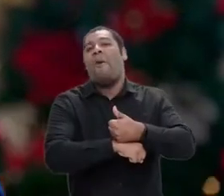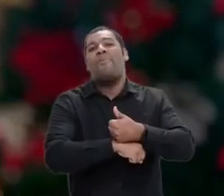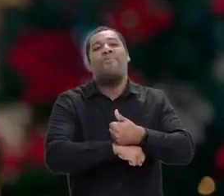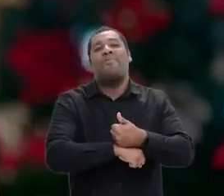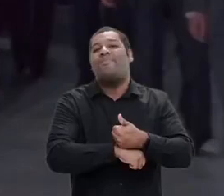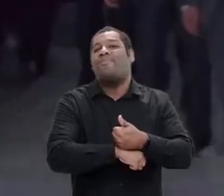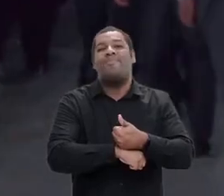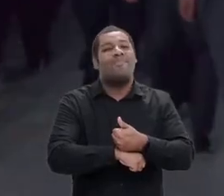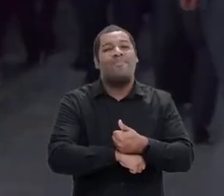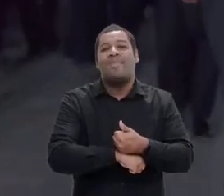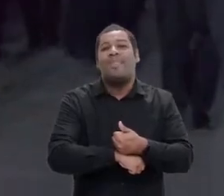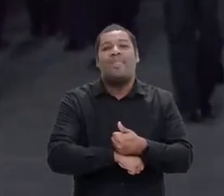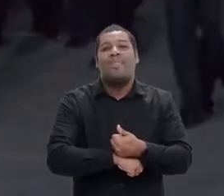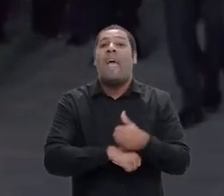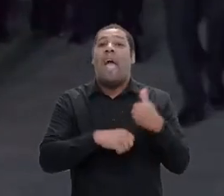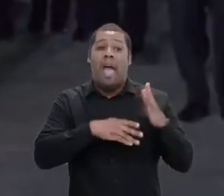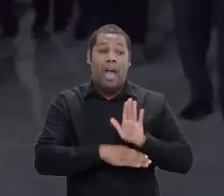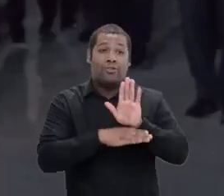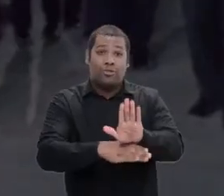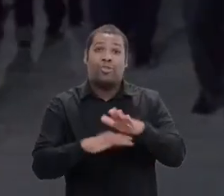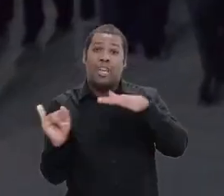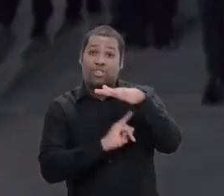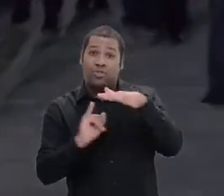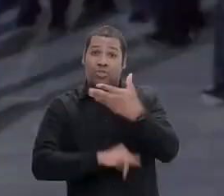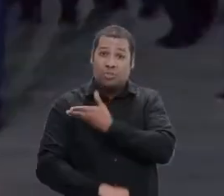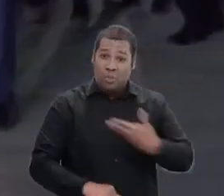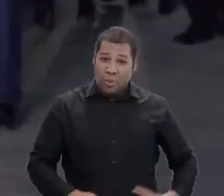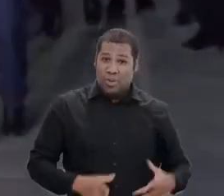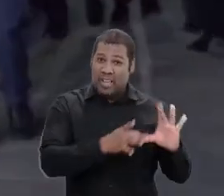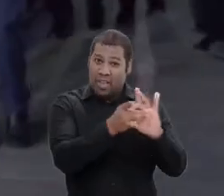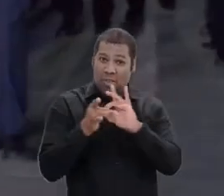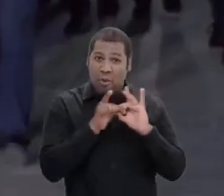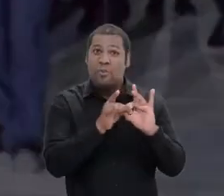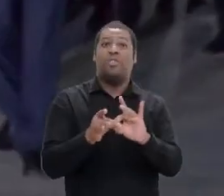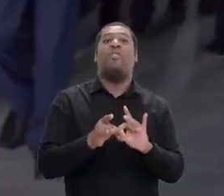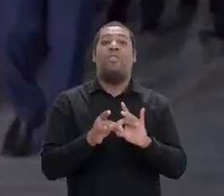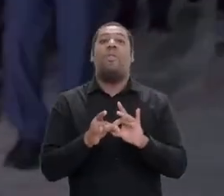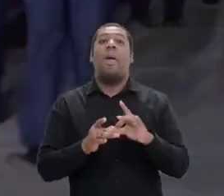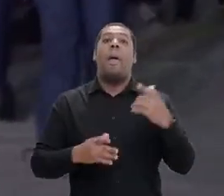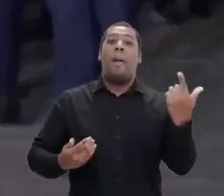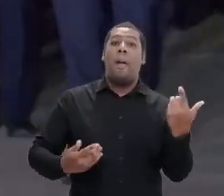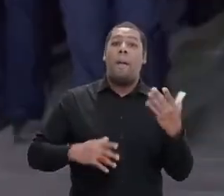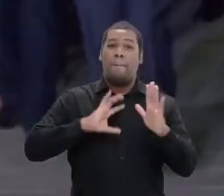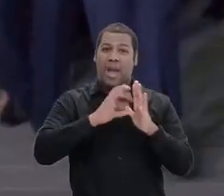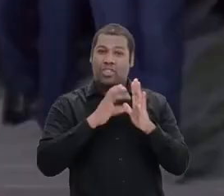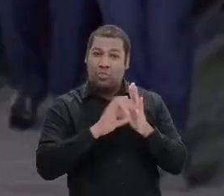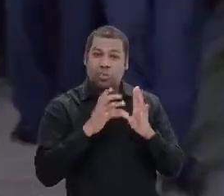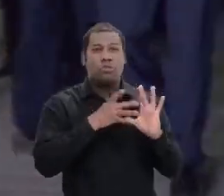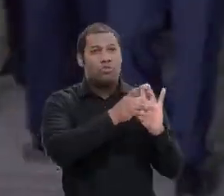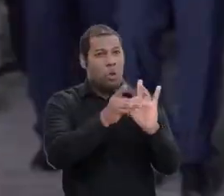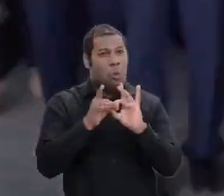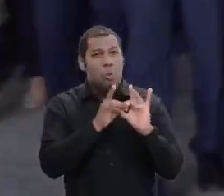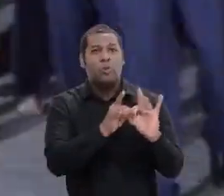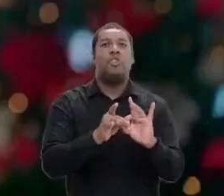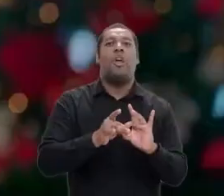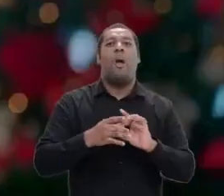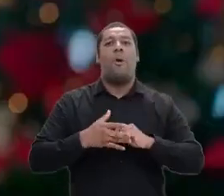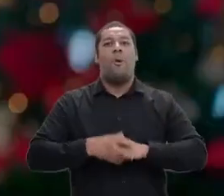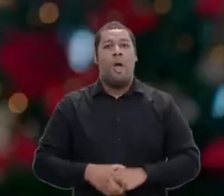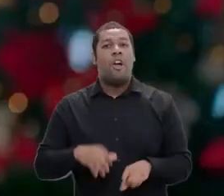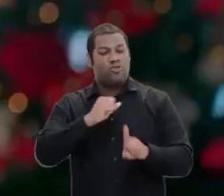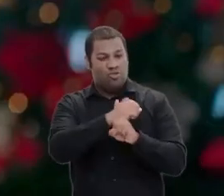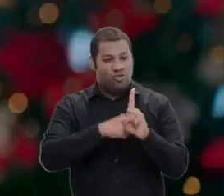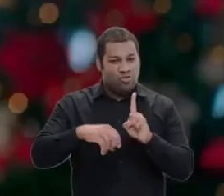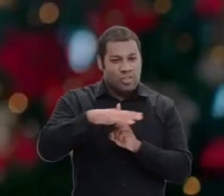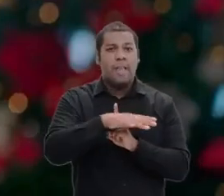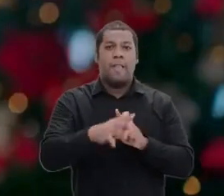efeito contrário. Uniu todas as instituições, mobilizou partidos políticos acima das ideologias, provocou a